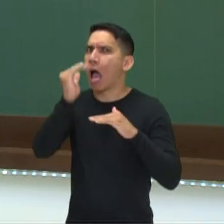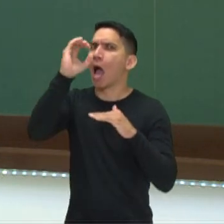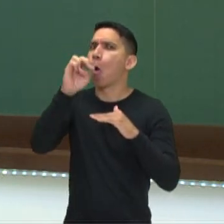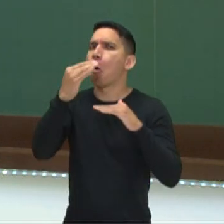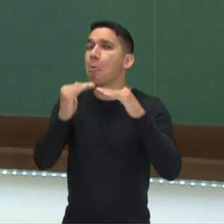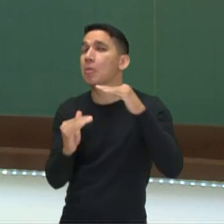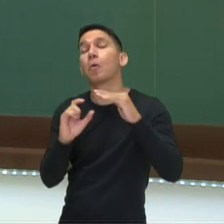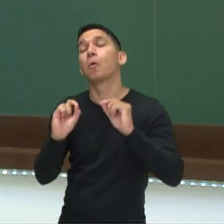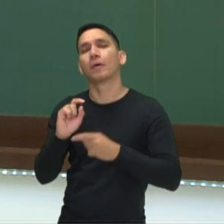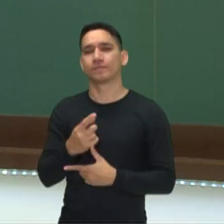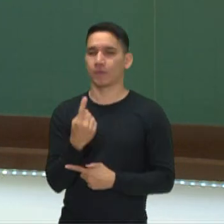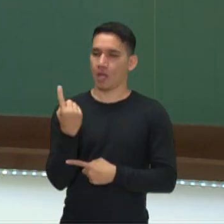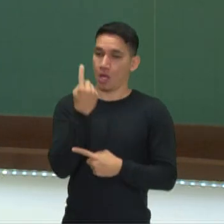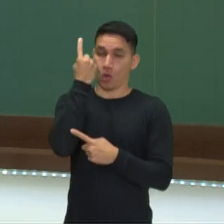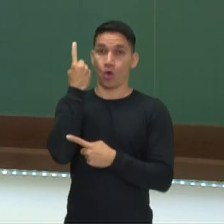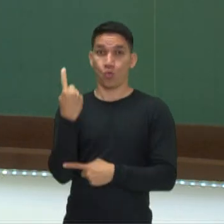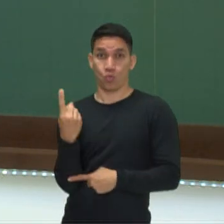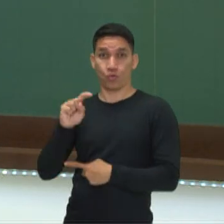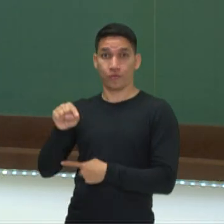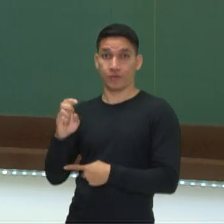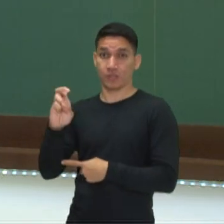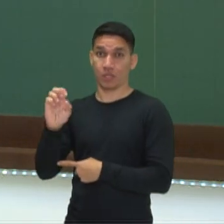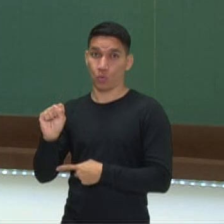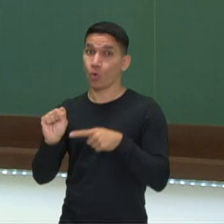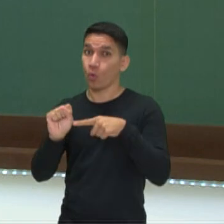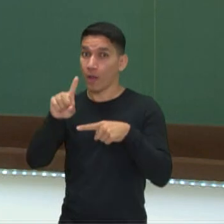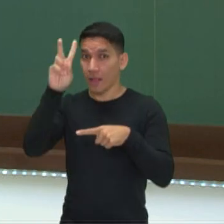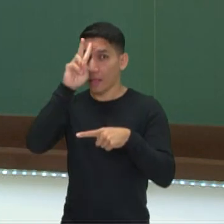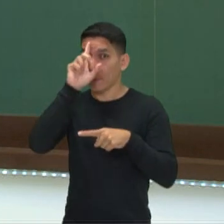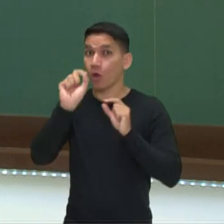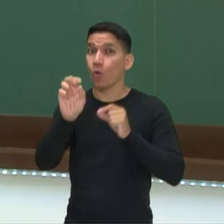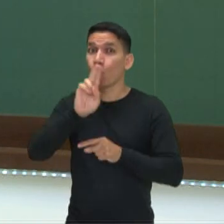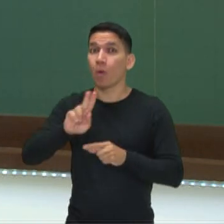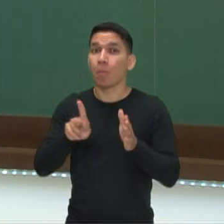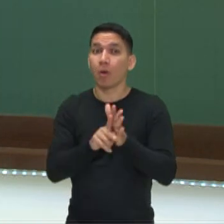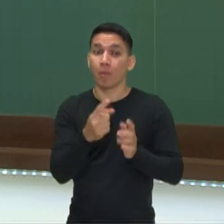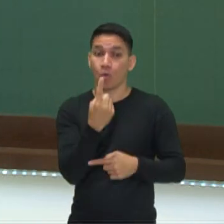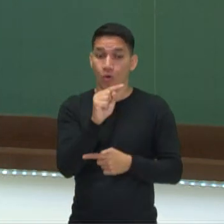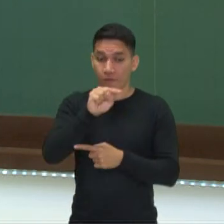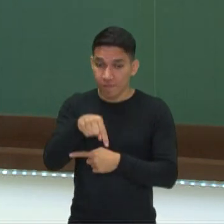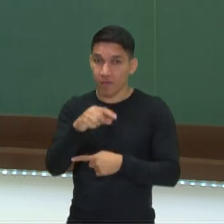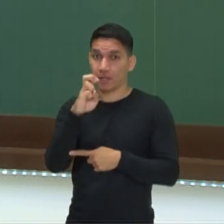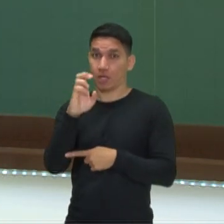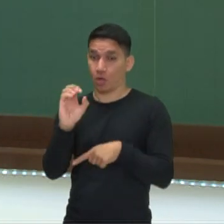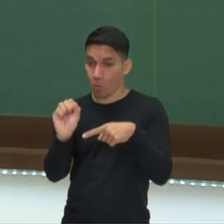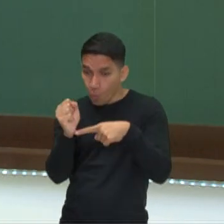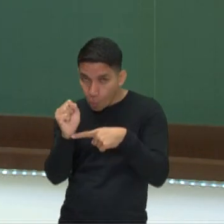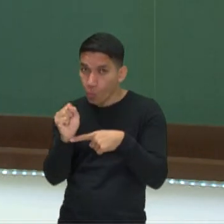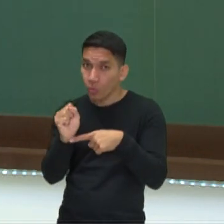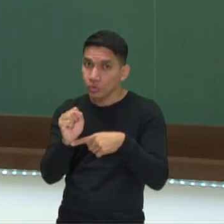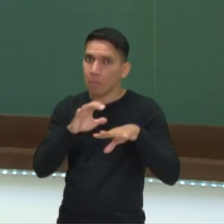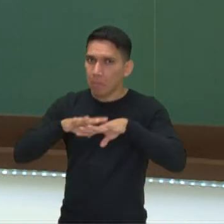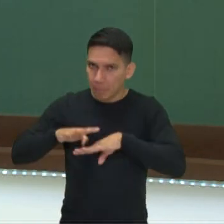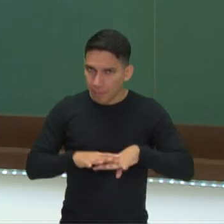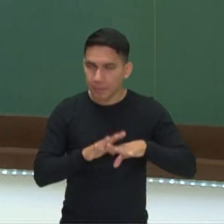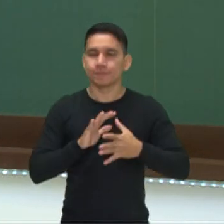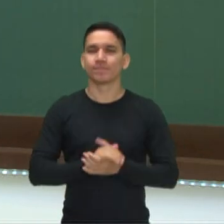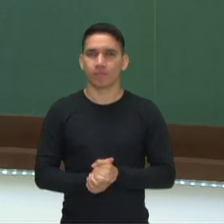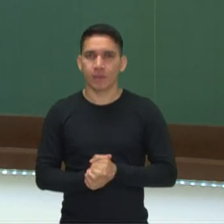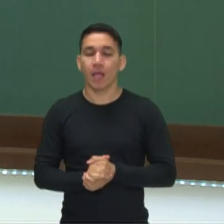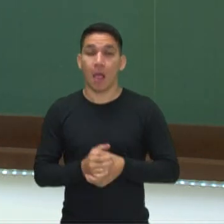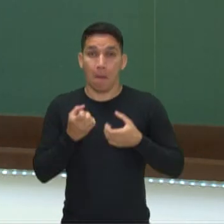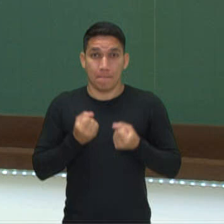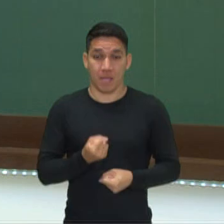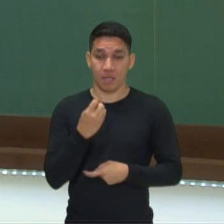tem 1,58 de altura e lembra que você tem que usar 1,58 na conta, tá bom? E a massa 51